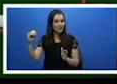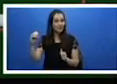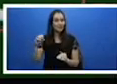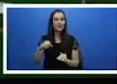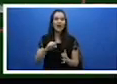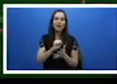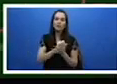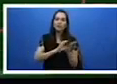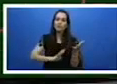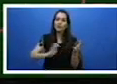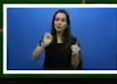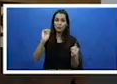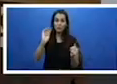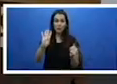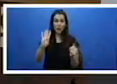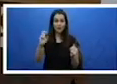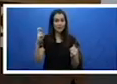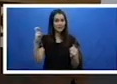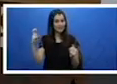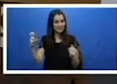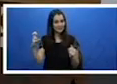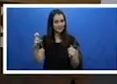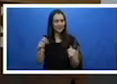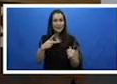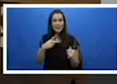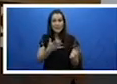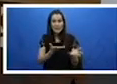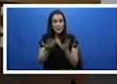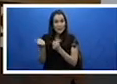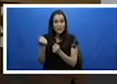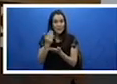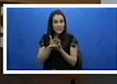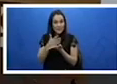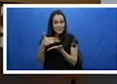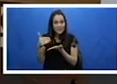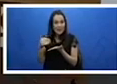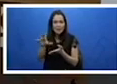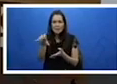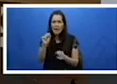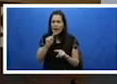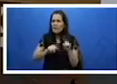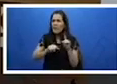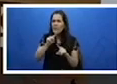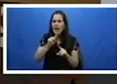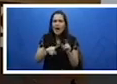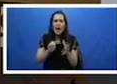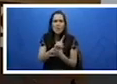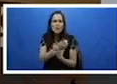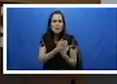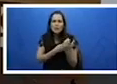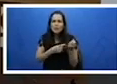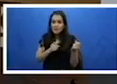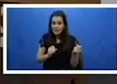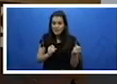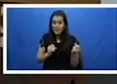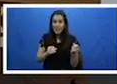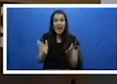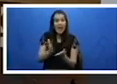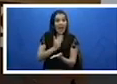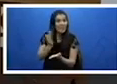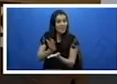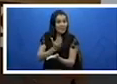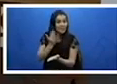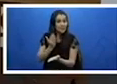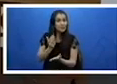e 5. Vamos começar a aula de hoje. Pega o seu material, a apostila, o